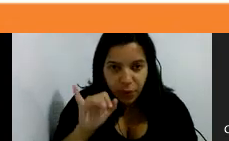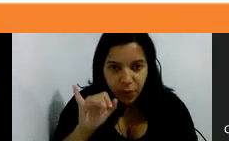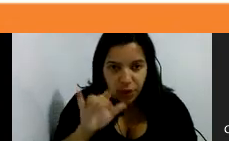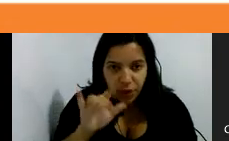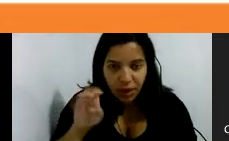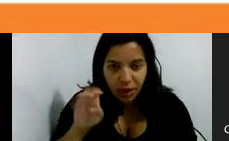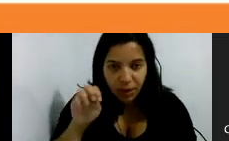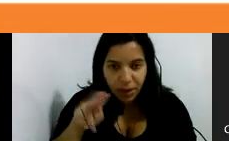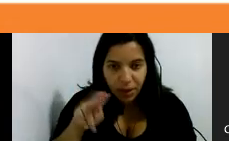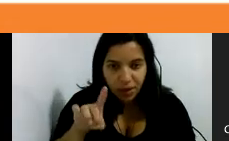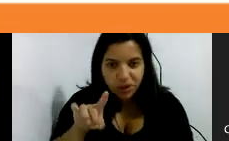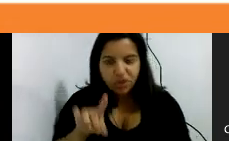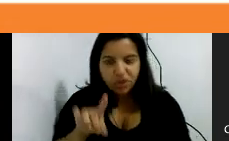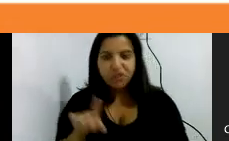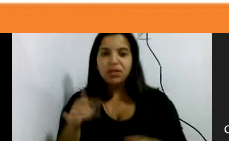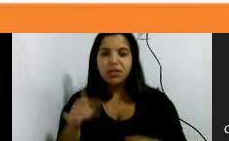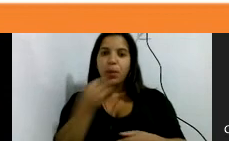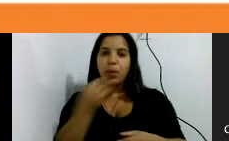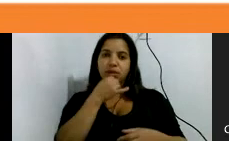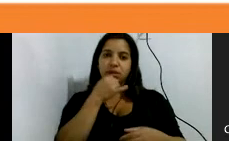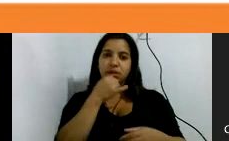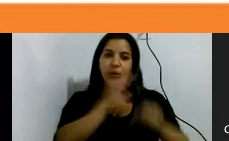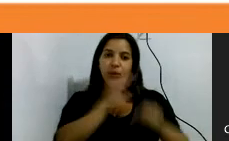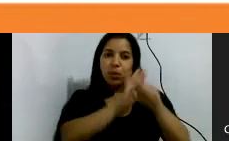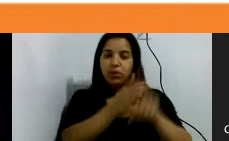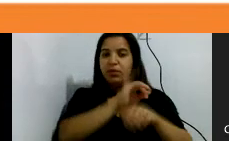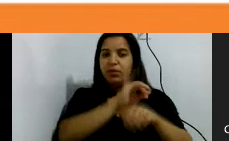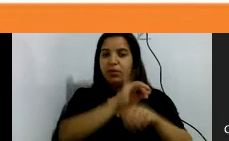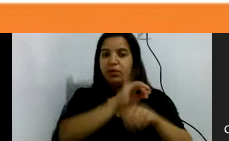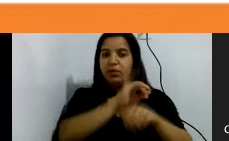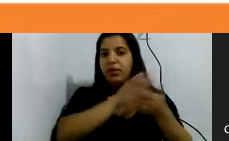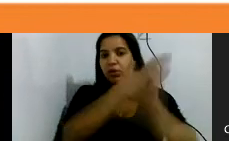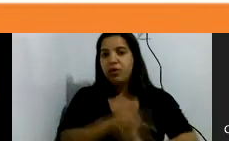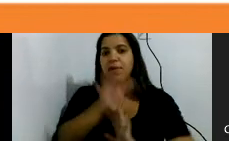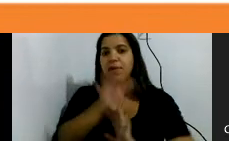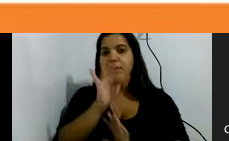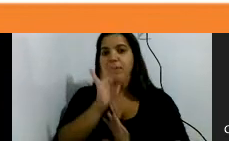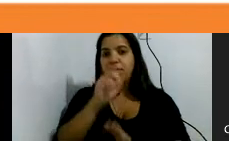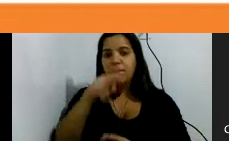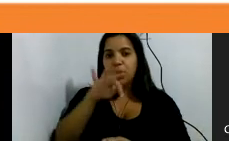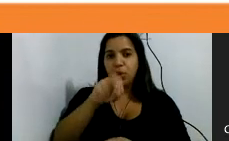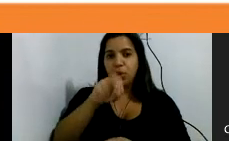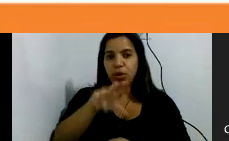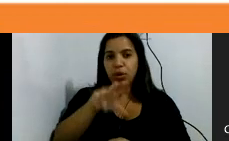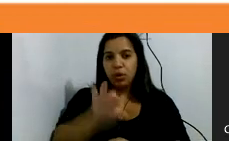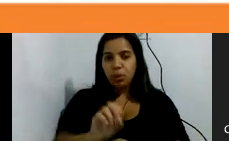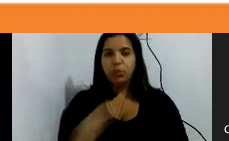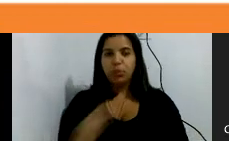intravascular disseminada, em que a gente tem o consumo excessivo de fibrinogênio.